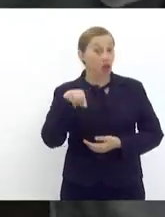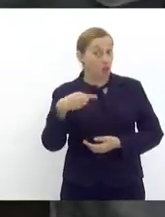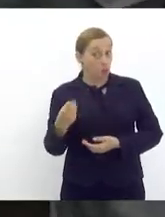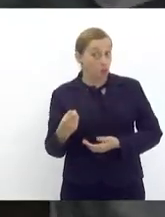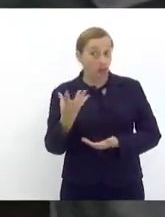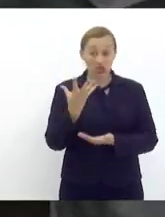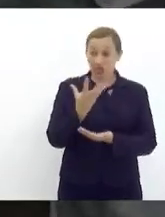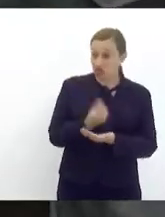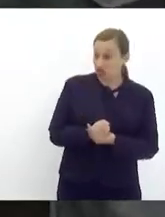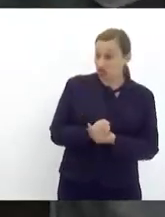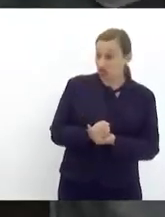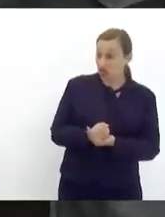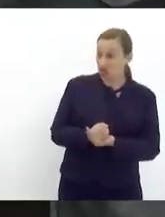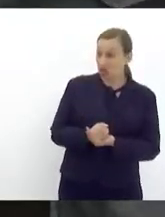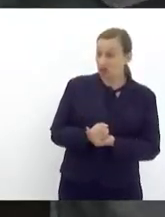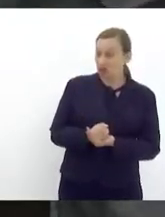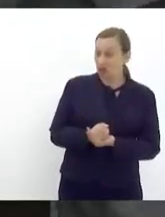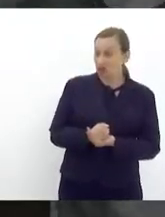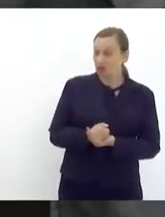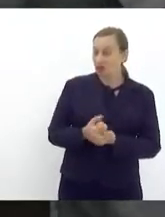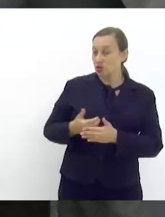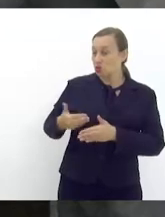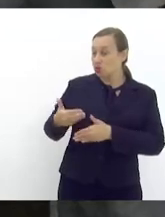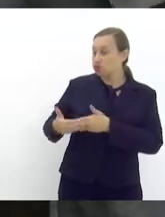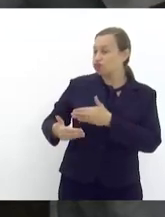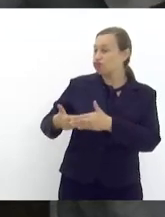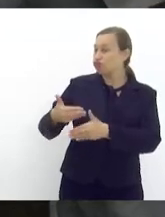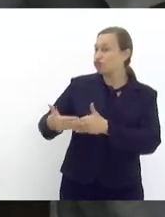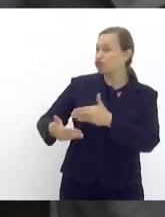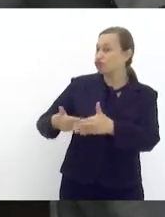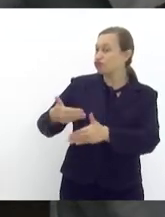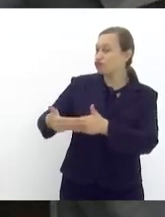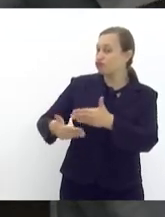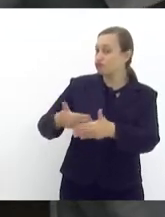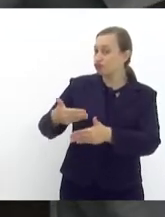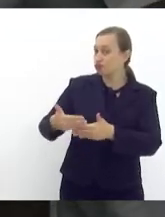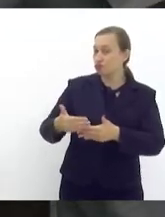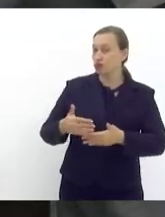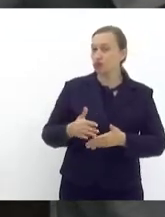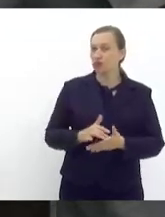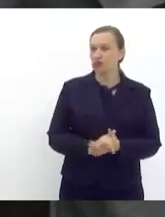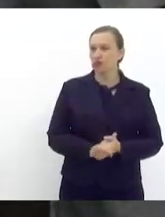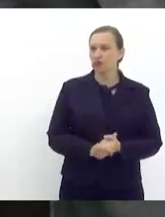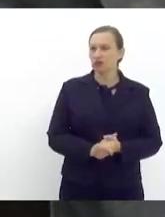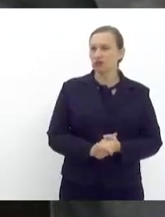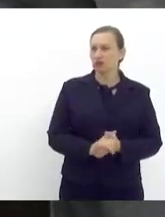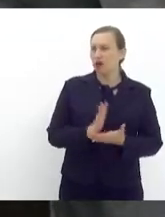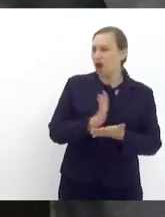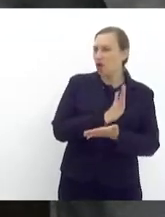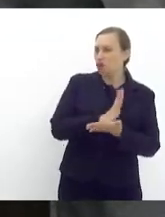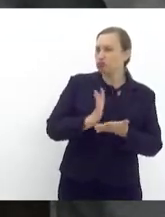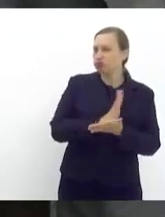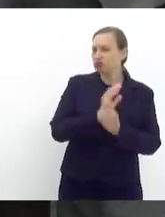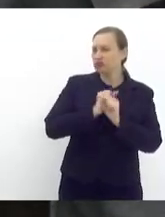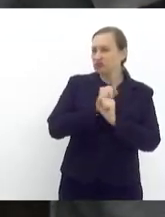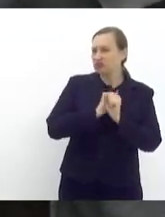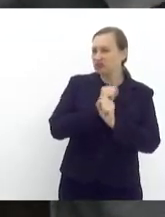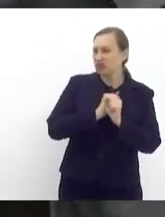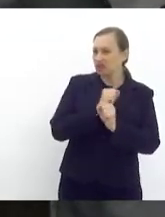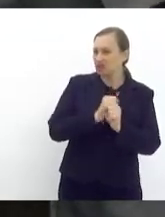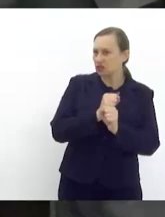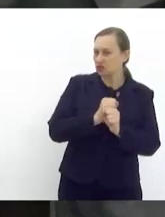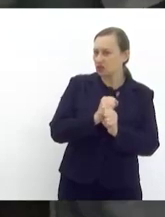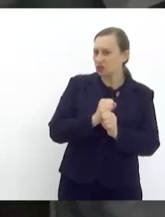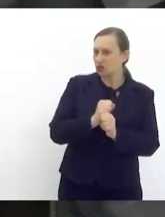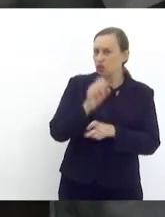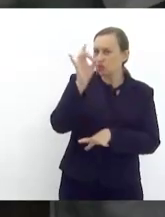de registrar que este processo ele se arrasta há algum tempo, mas ele se agudizou